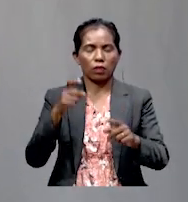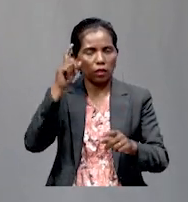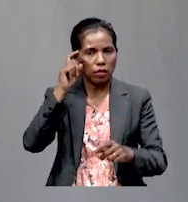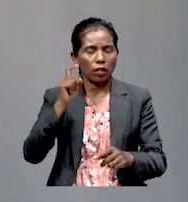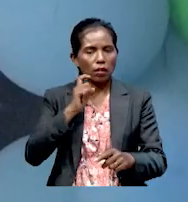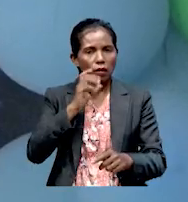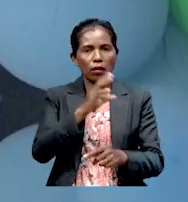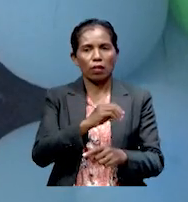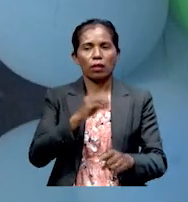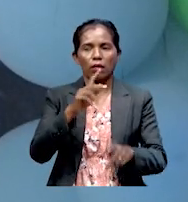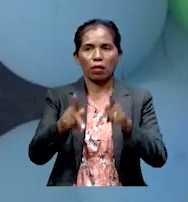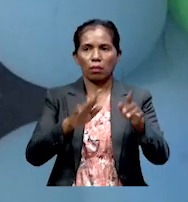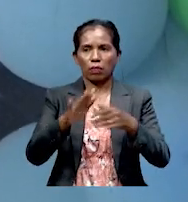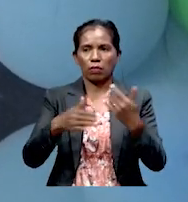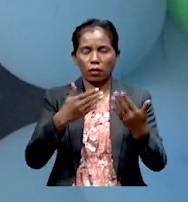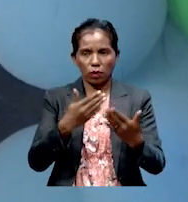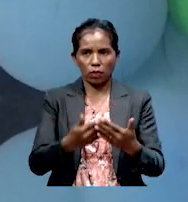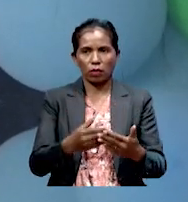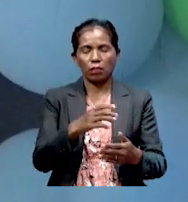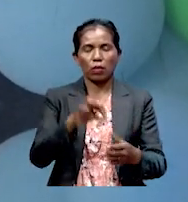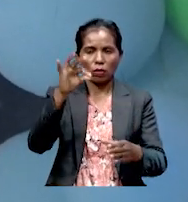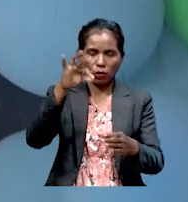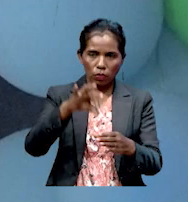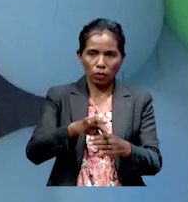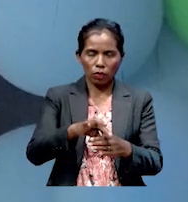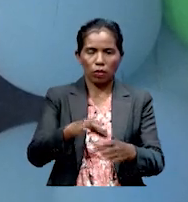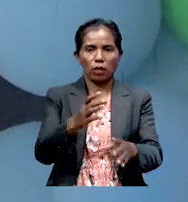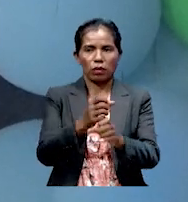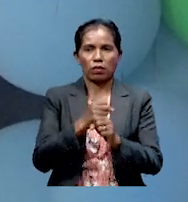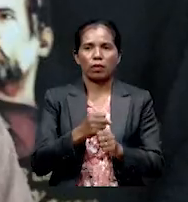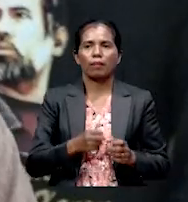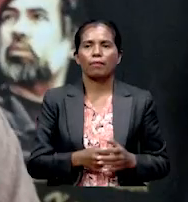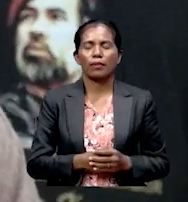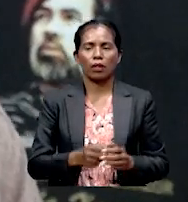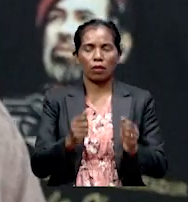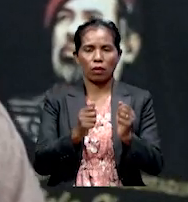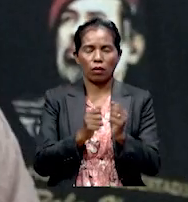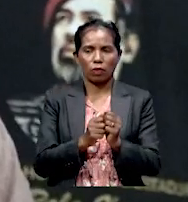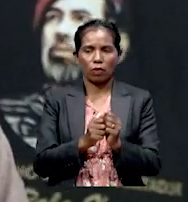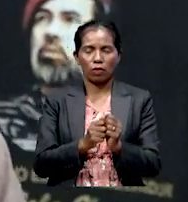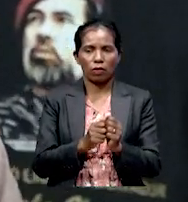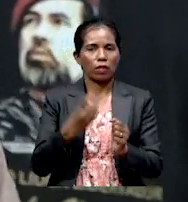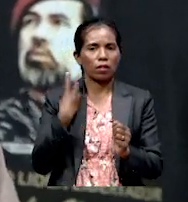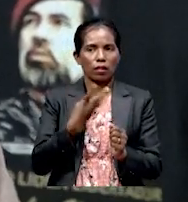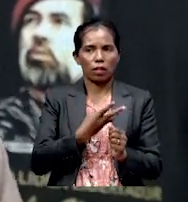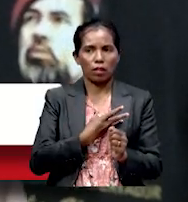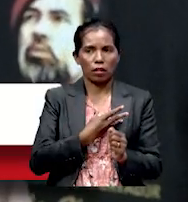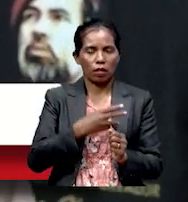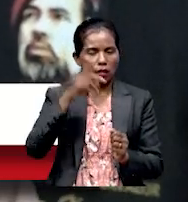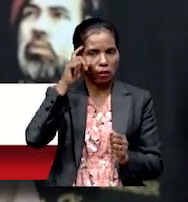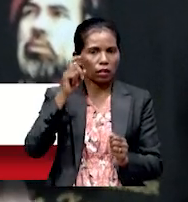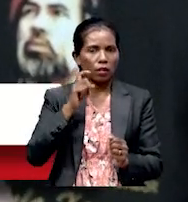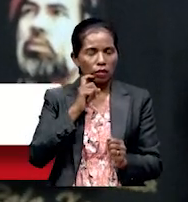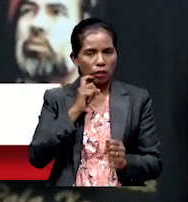Guzmão, na comunidade Sira Maca Cuda ou de Colheta. A iniciativa é e tem um bote Xanana,